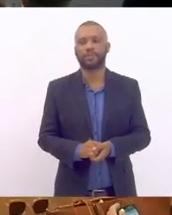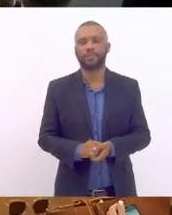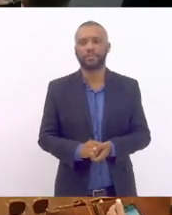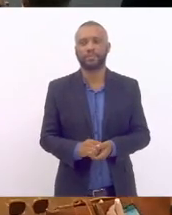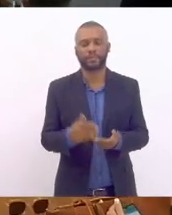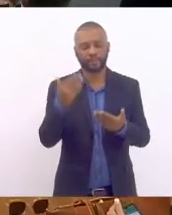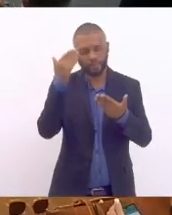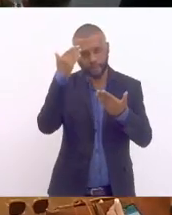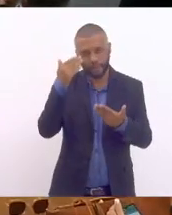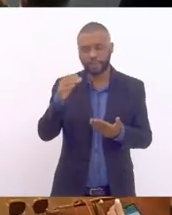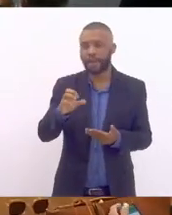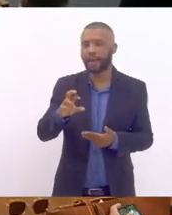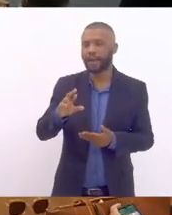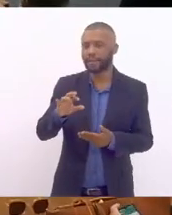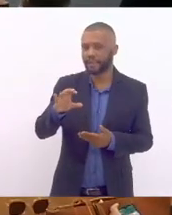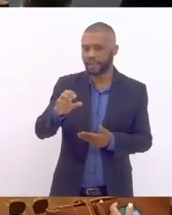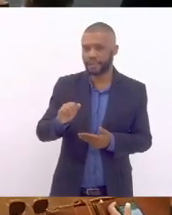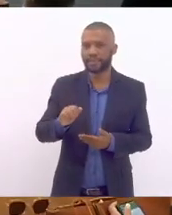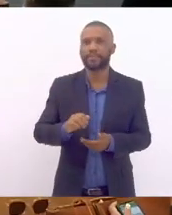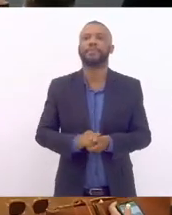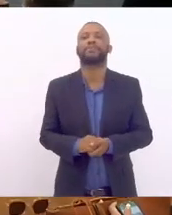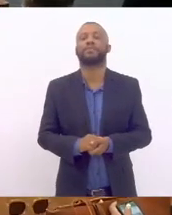tá ligado Wellington